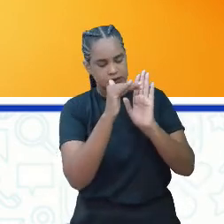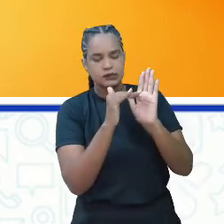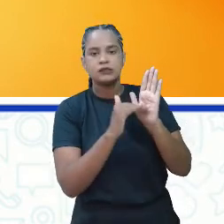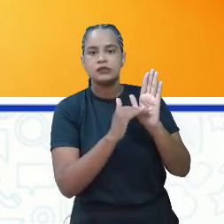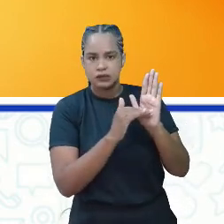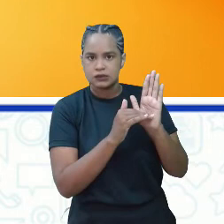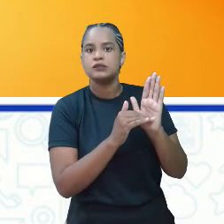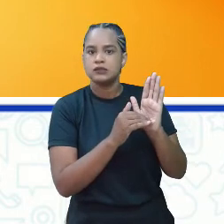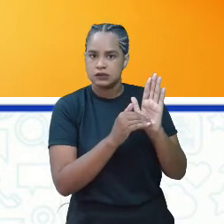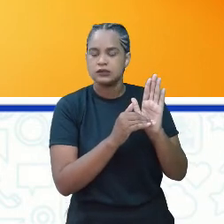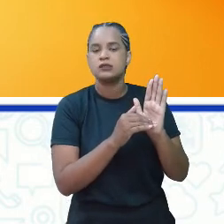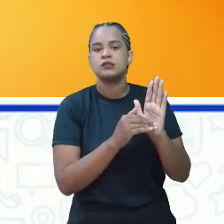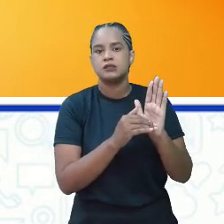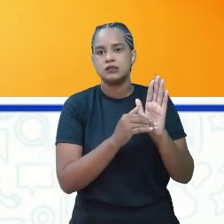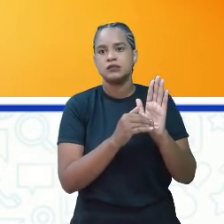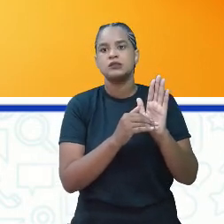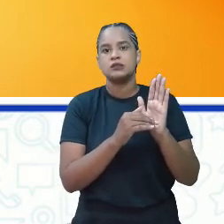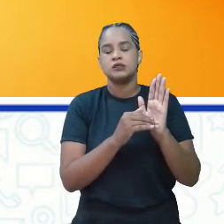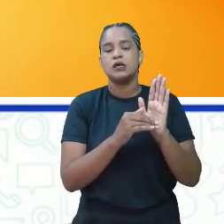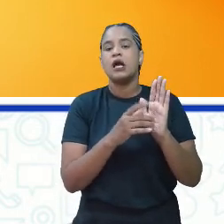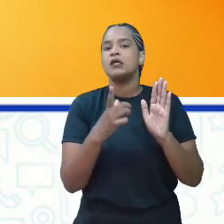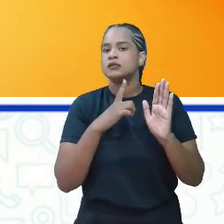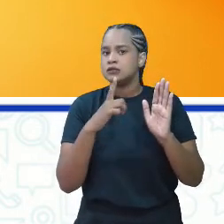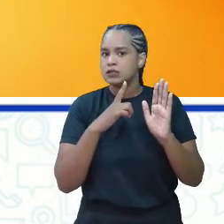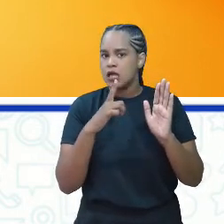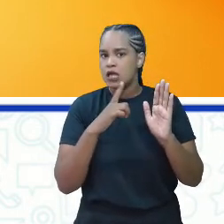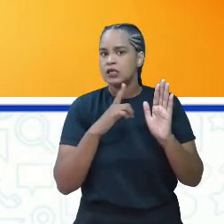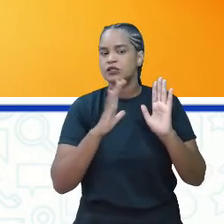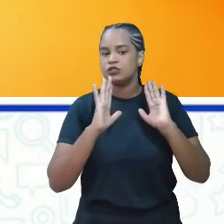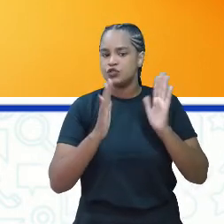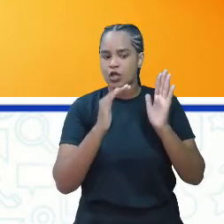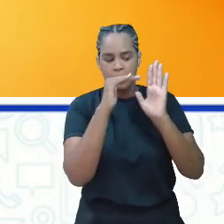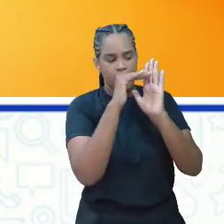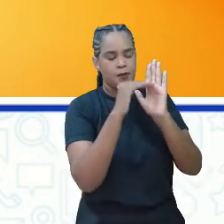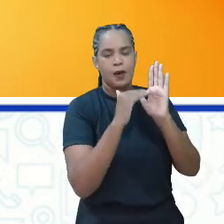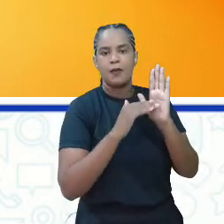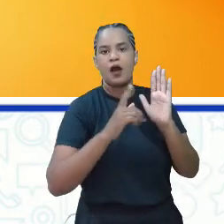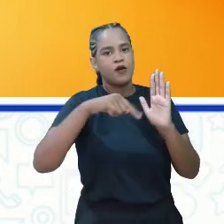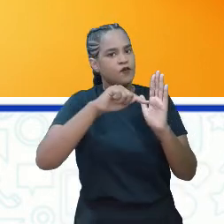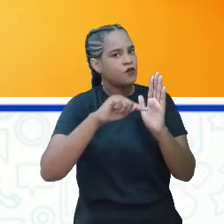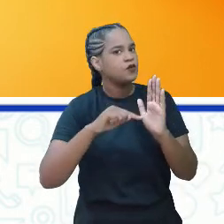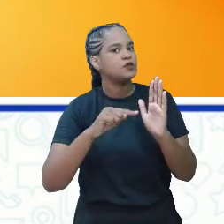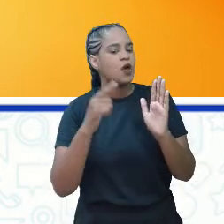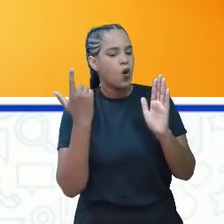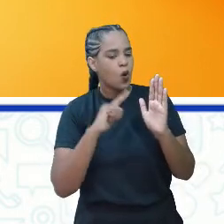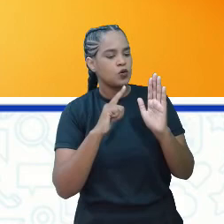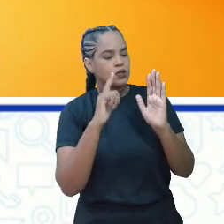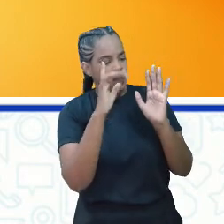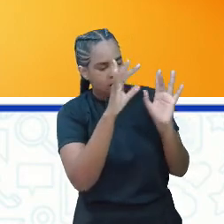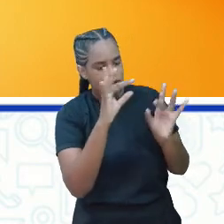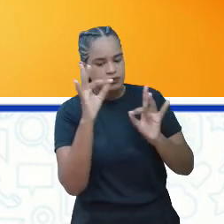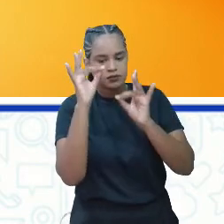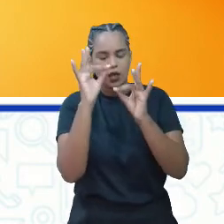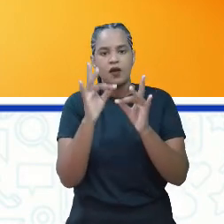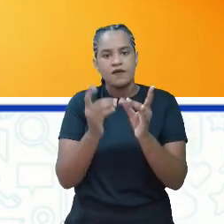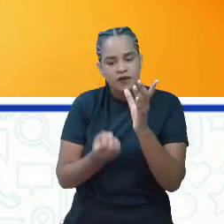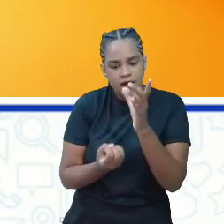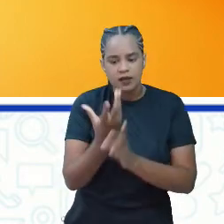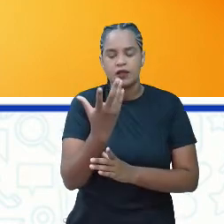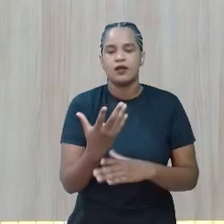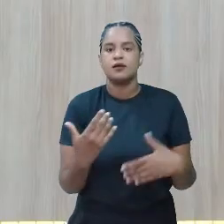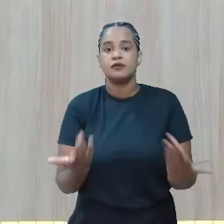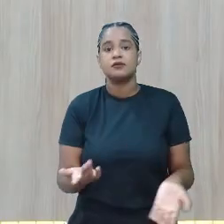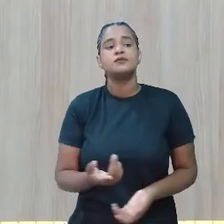né? Nesta terceira aula tem aí todo o caminho a ser percorrido por você nesta entrevista. E aí,